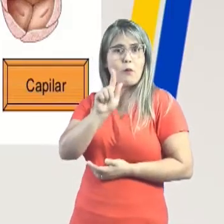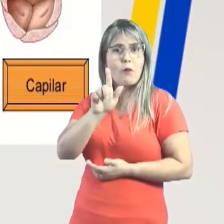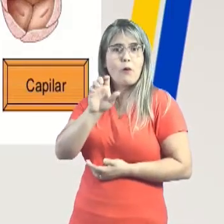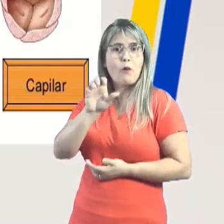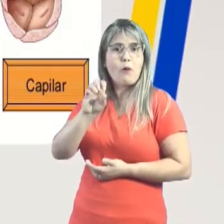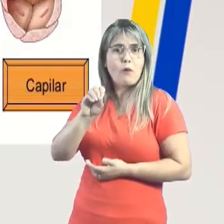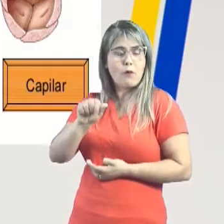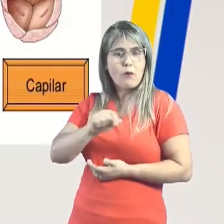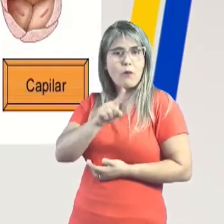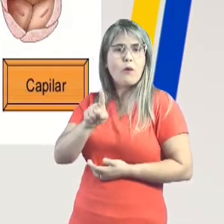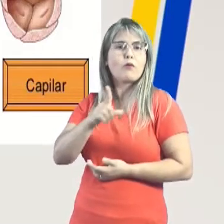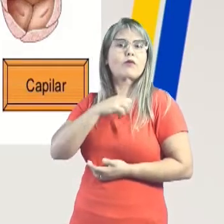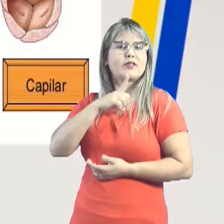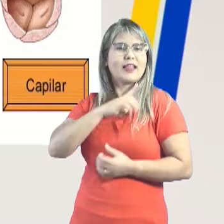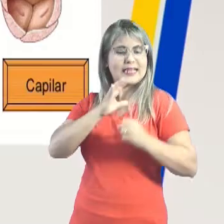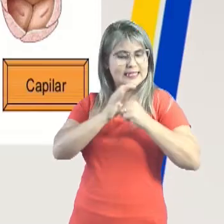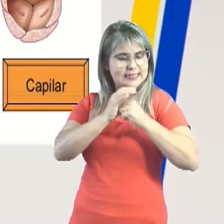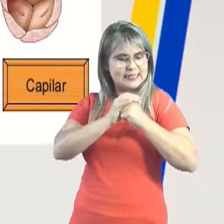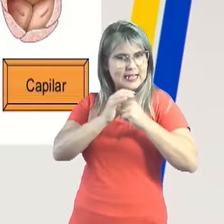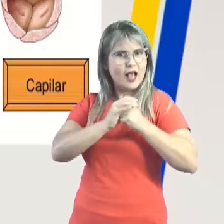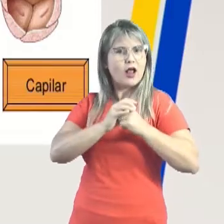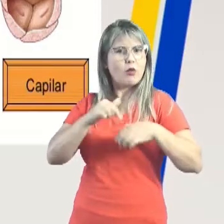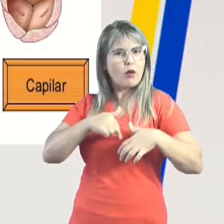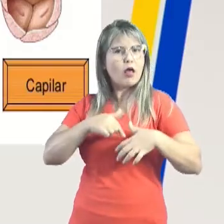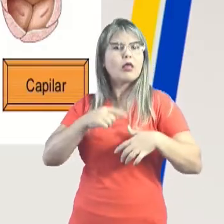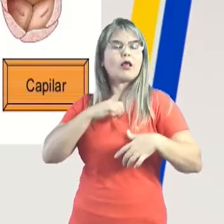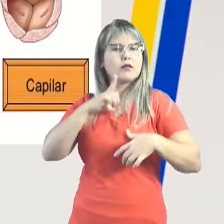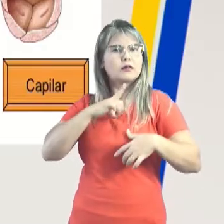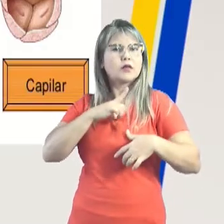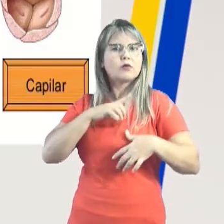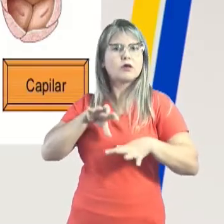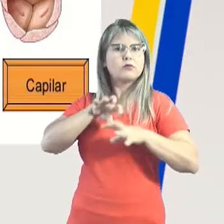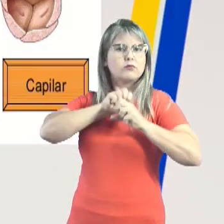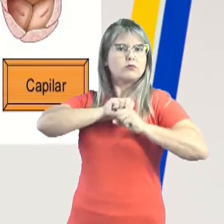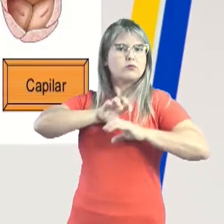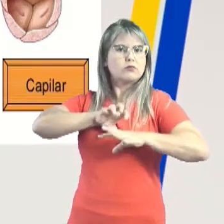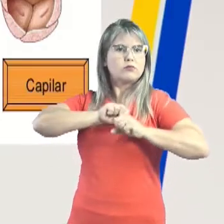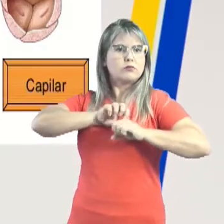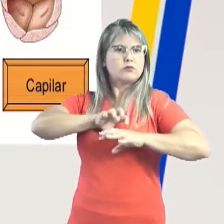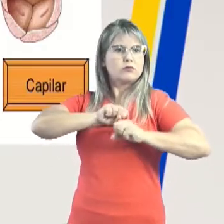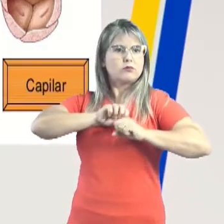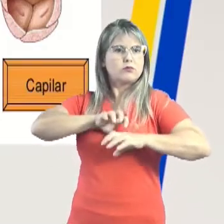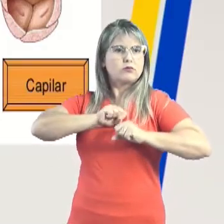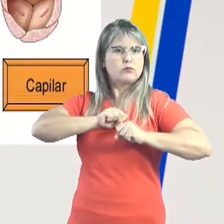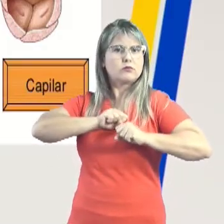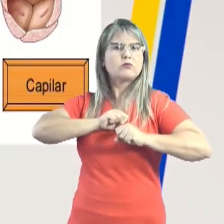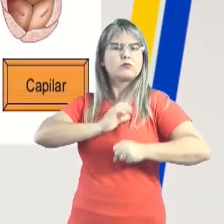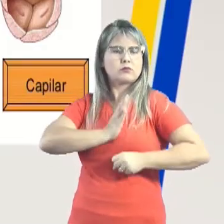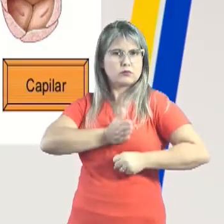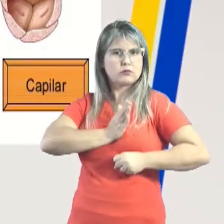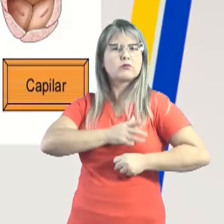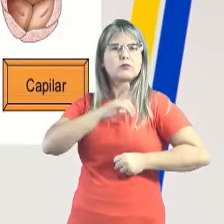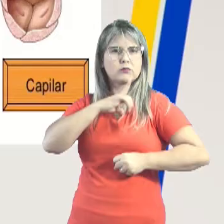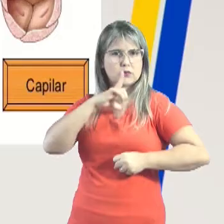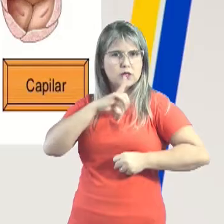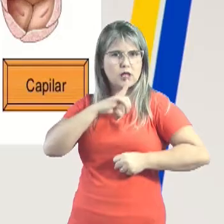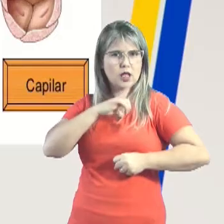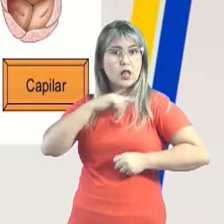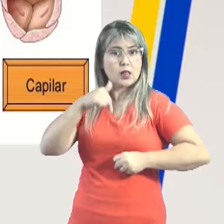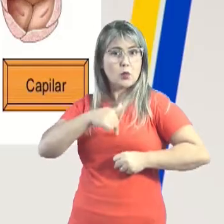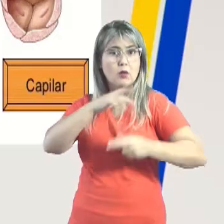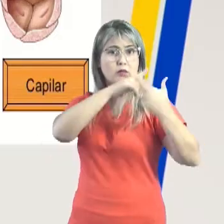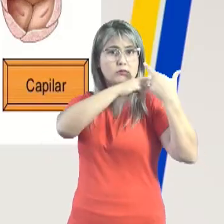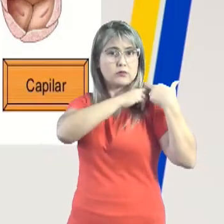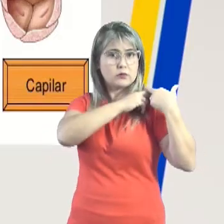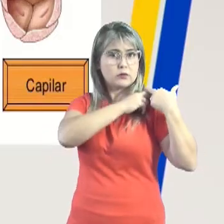também tem que ter a oxigenação, né? Então, a função do coração é bombear o